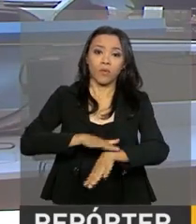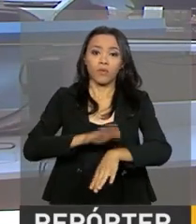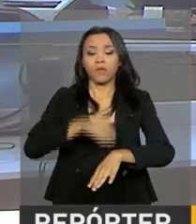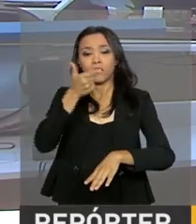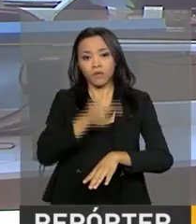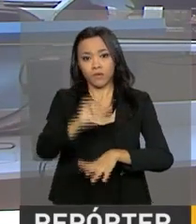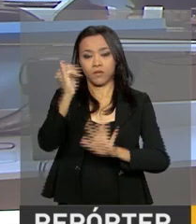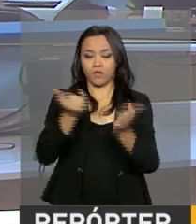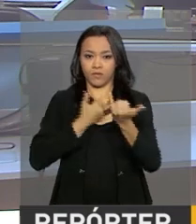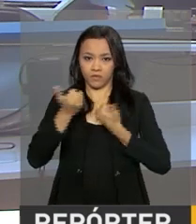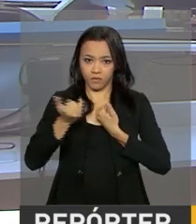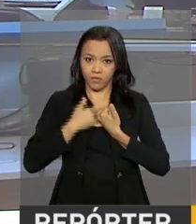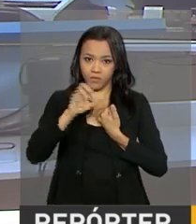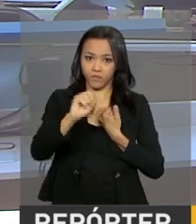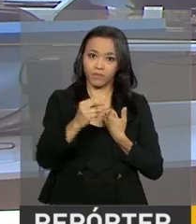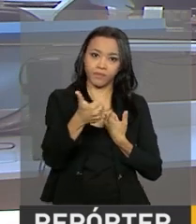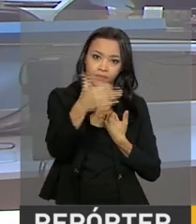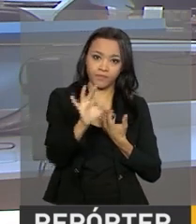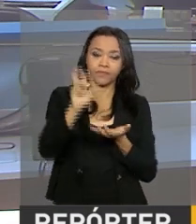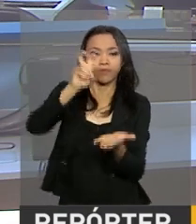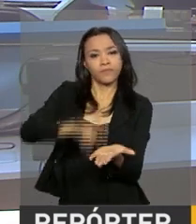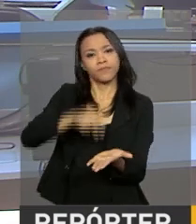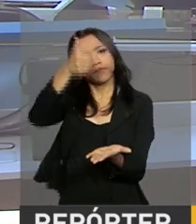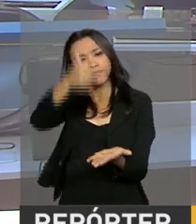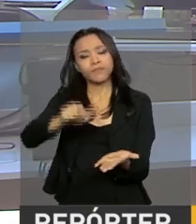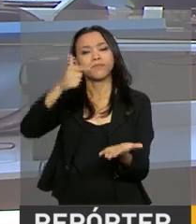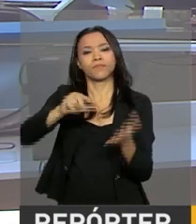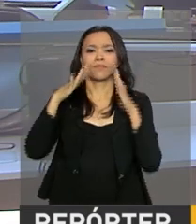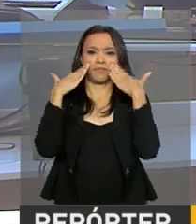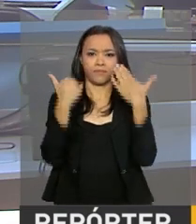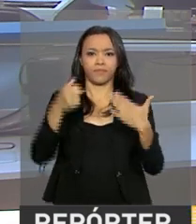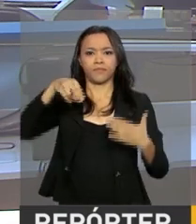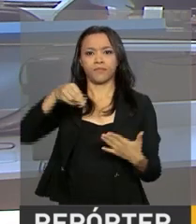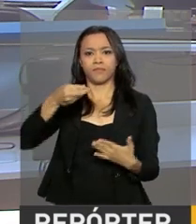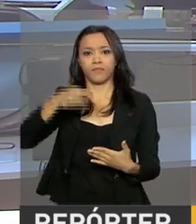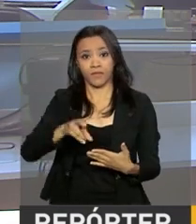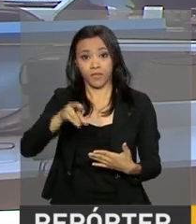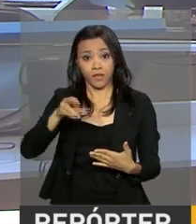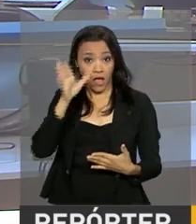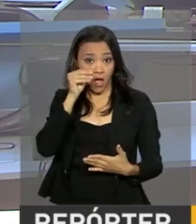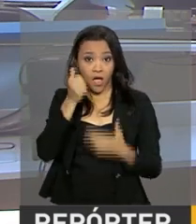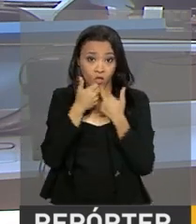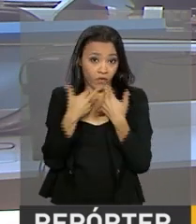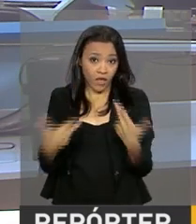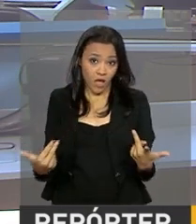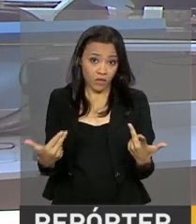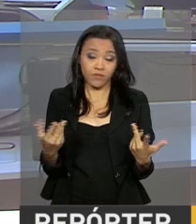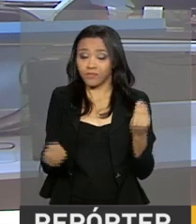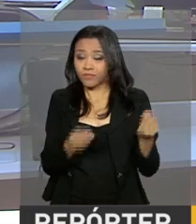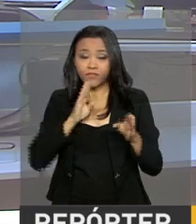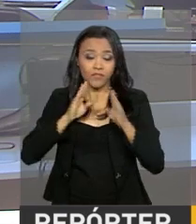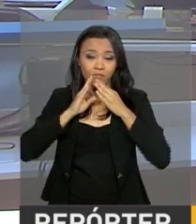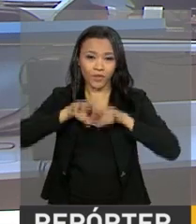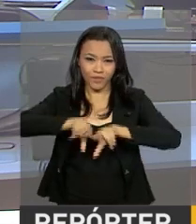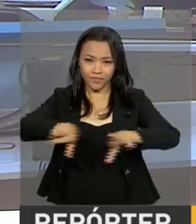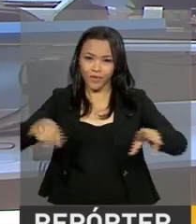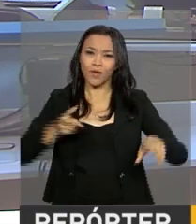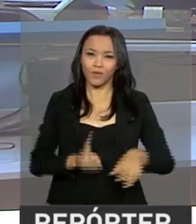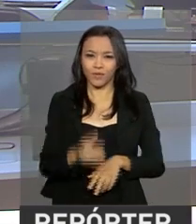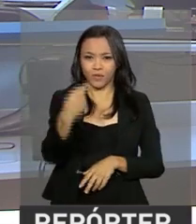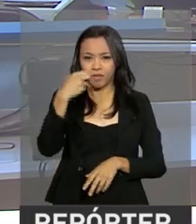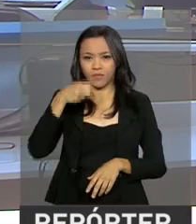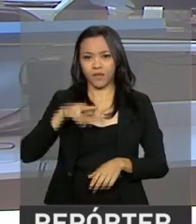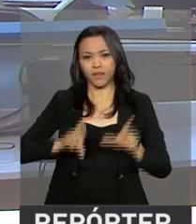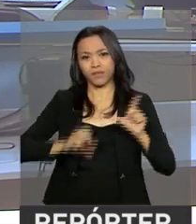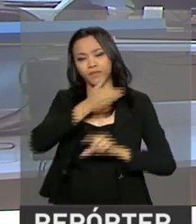com outras informações ou às 10 da manhã na próxima edição do repórter NBR a acompanha também as novidades Pelas nossas redes sociais Continue com a gente